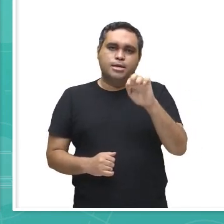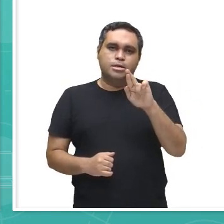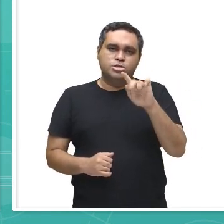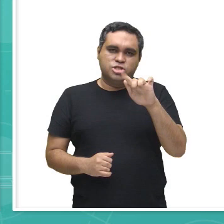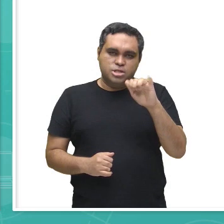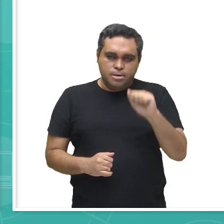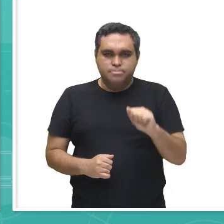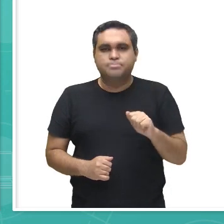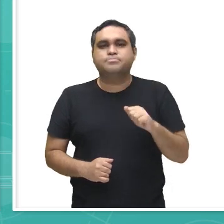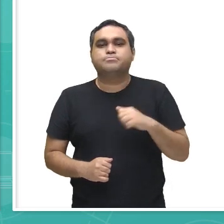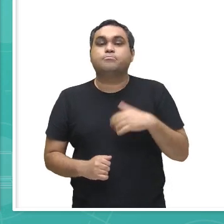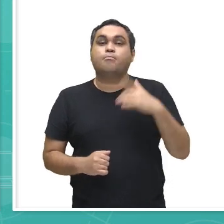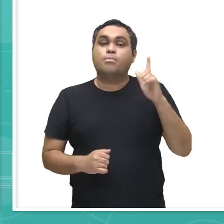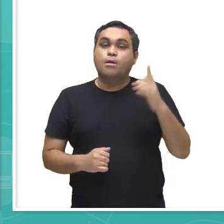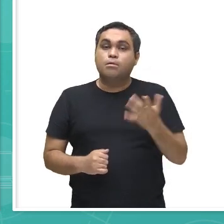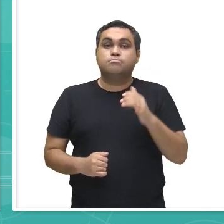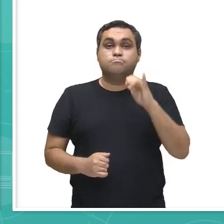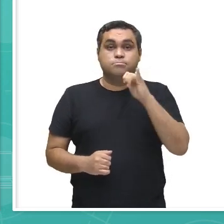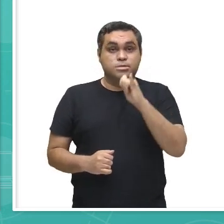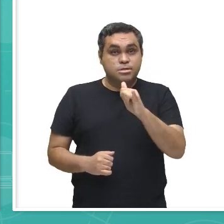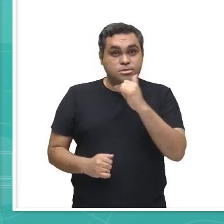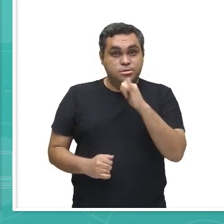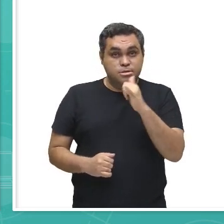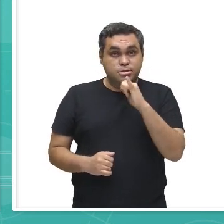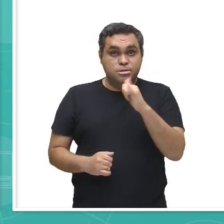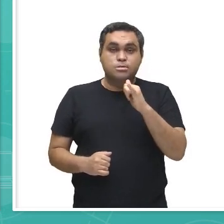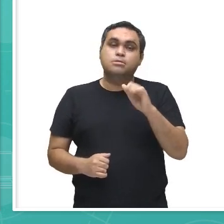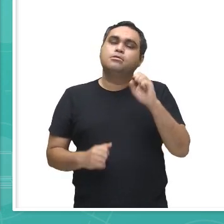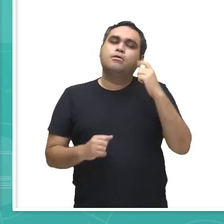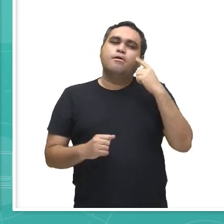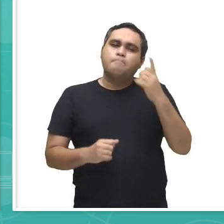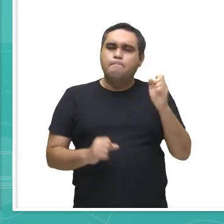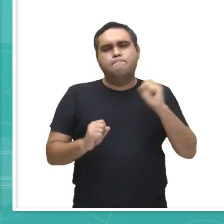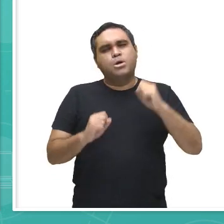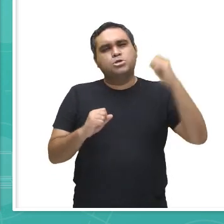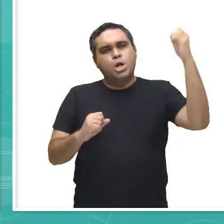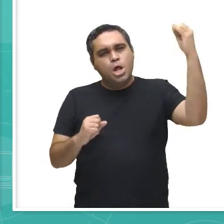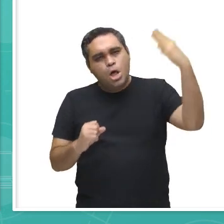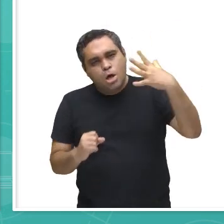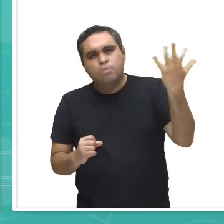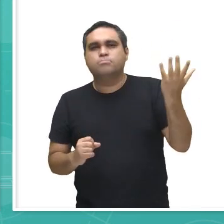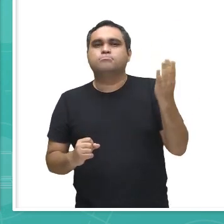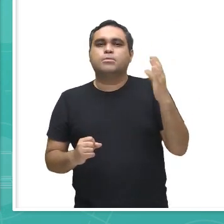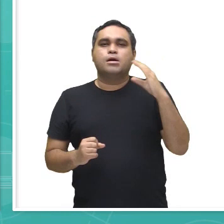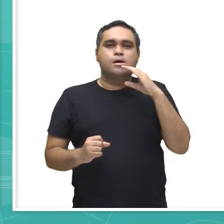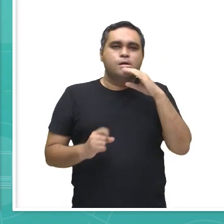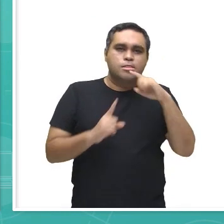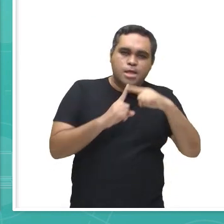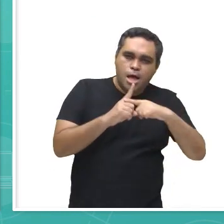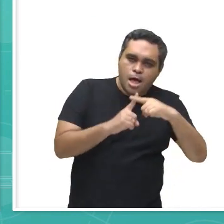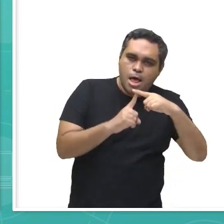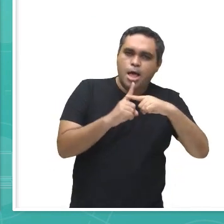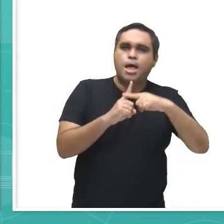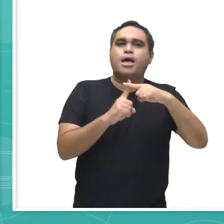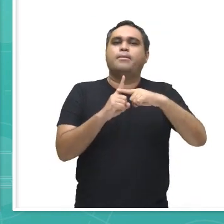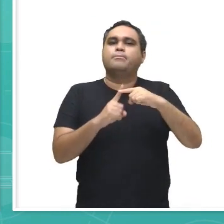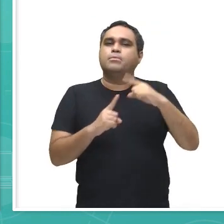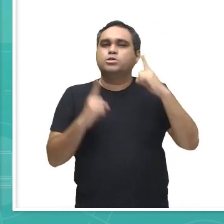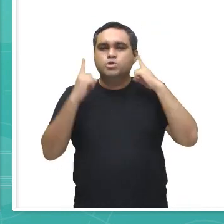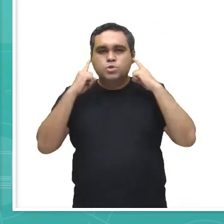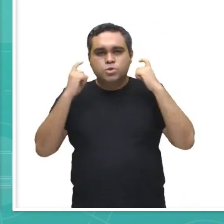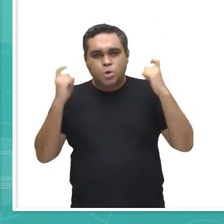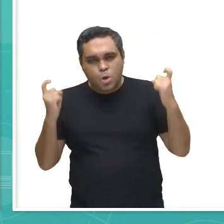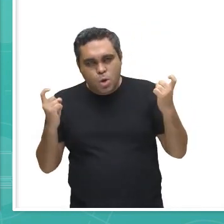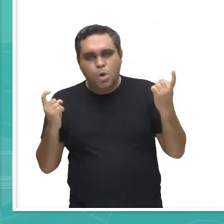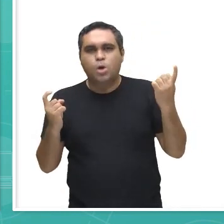está falando ali de energia luminosa, energia térmica, energia sonora, tá? Todos